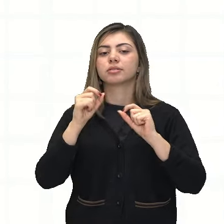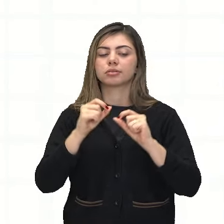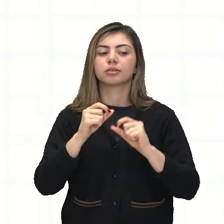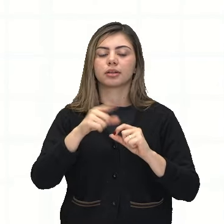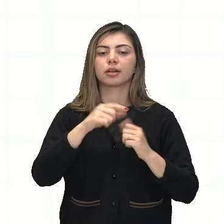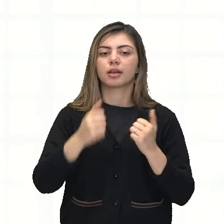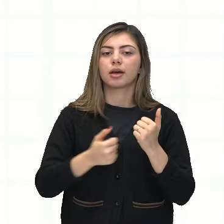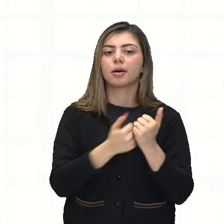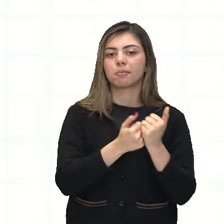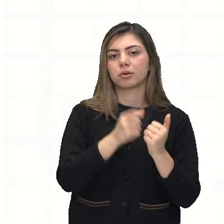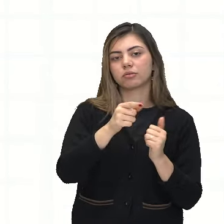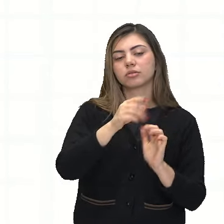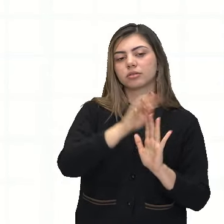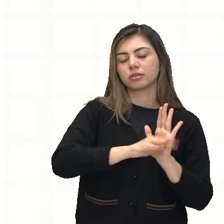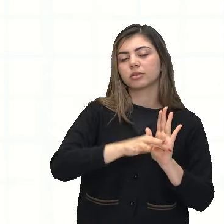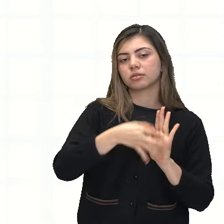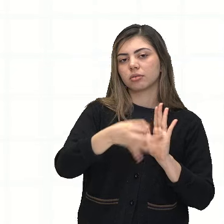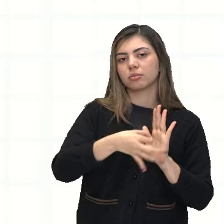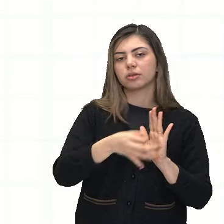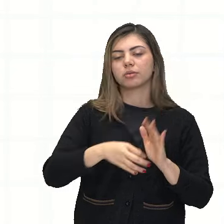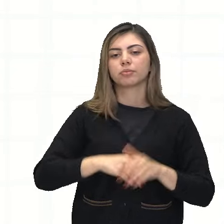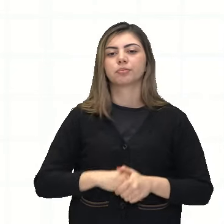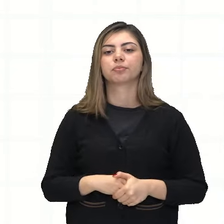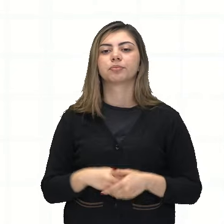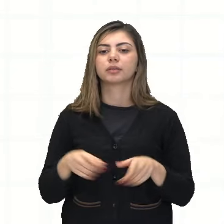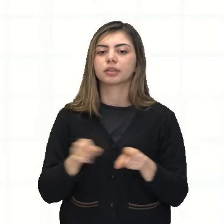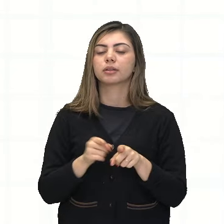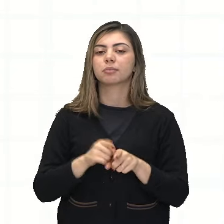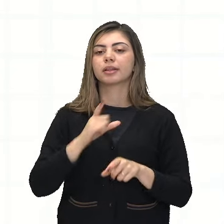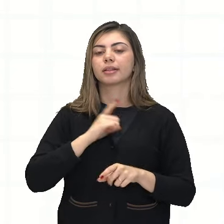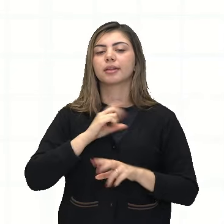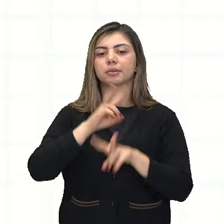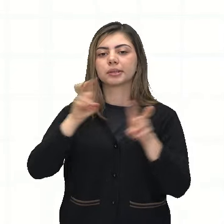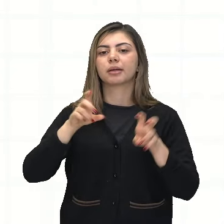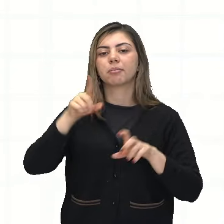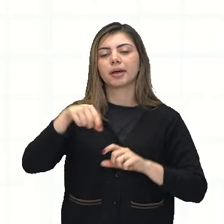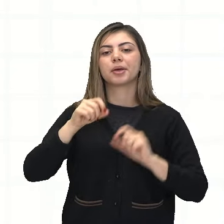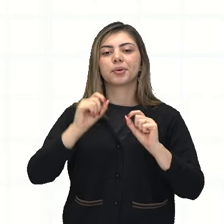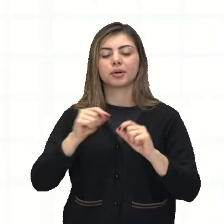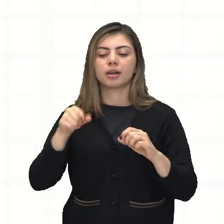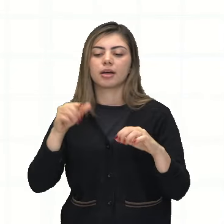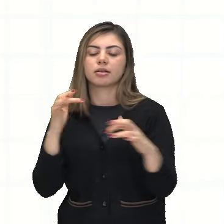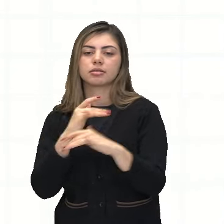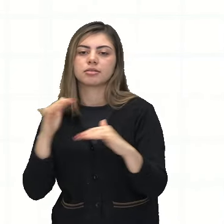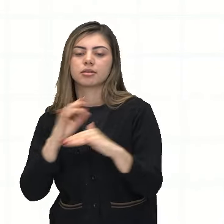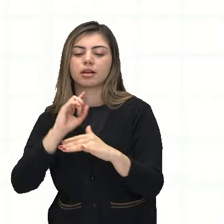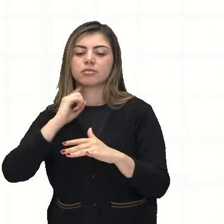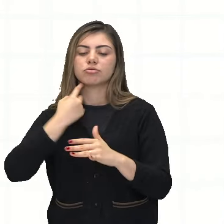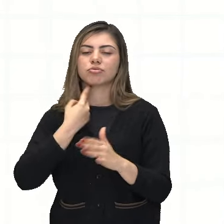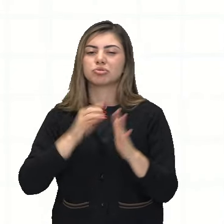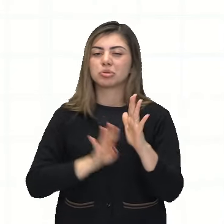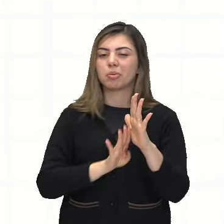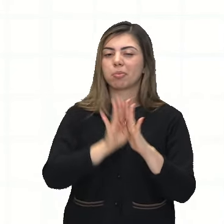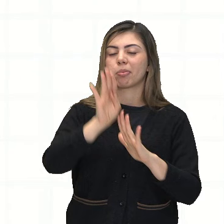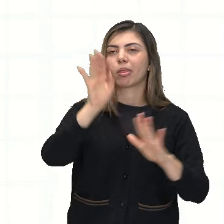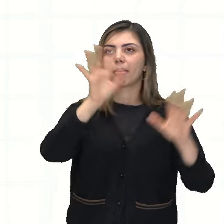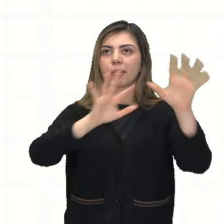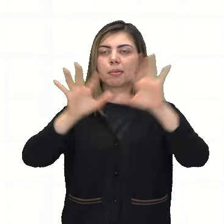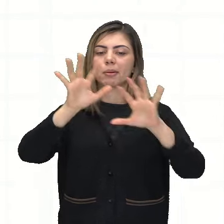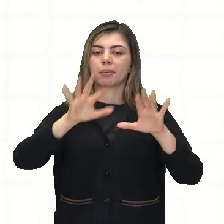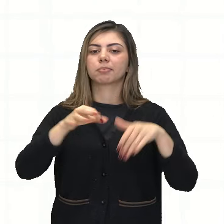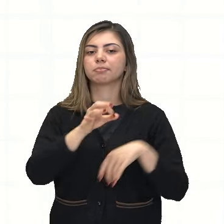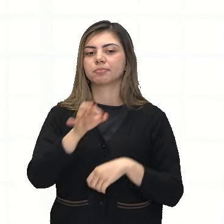sustentar o que você defende e fala sobre aumento da poluição nas grandes cidades de forma eh bem